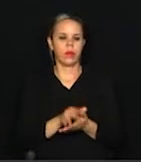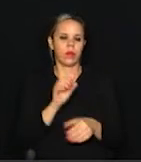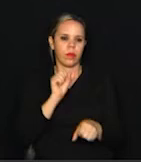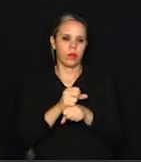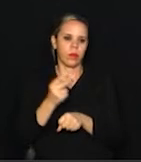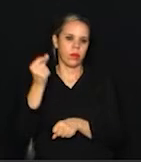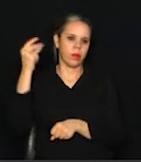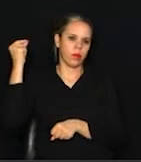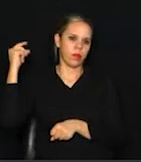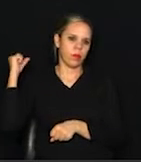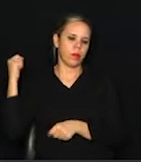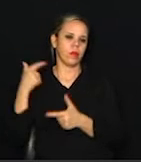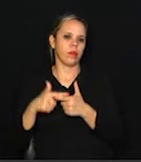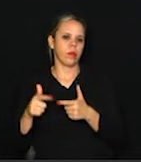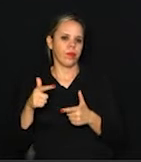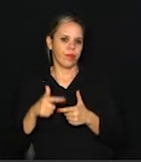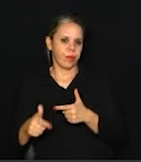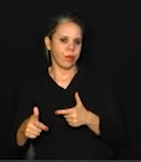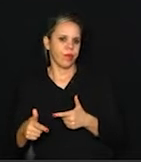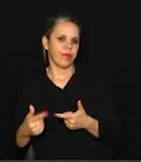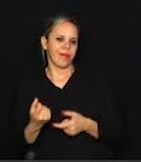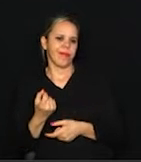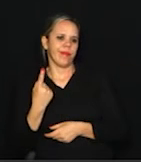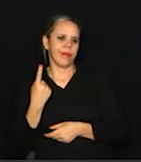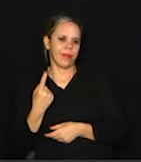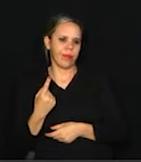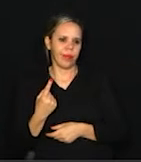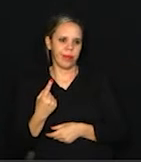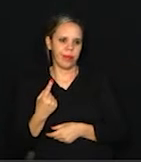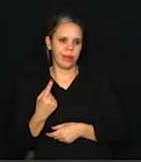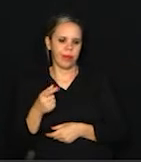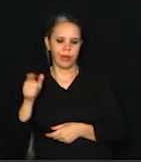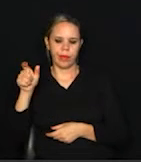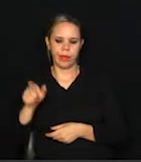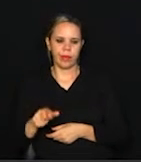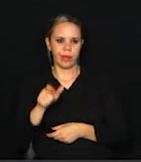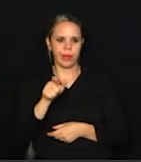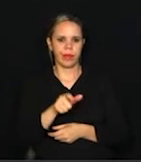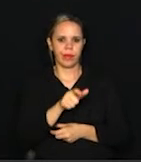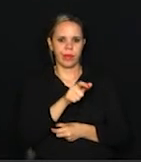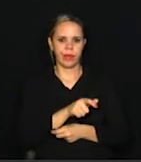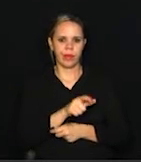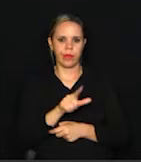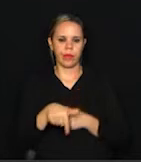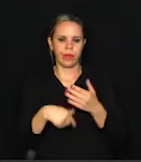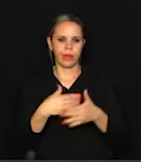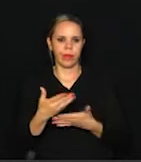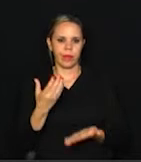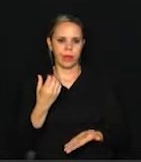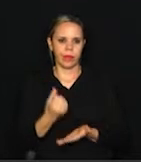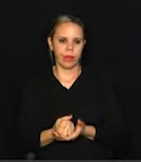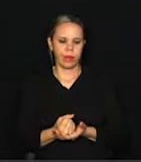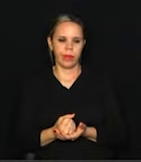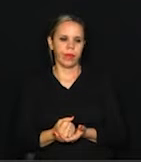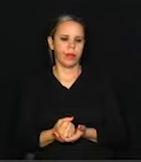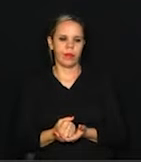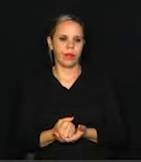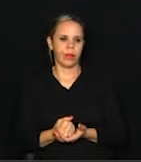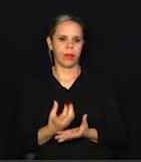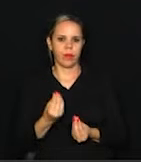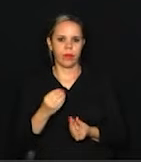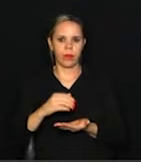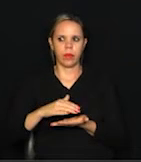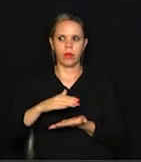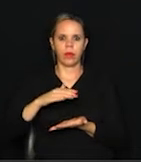gerou uma situação de estranhamento nos infratores, que passaram a receber simultaneamente um número